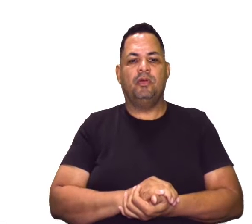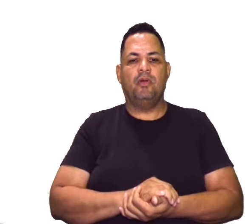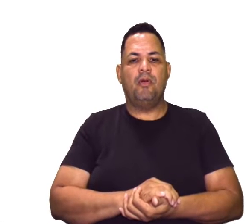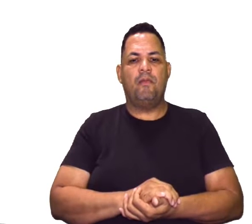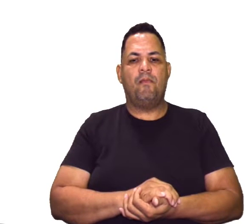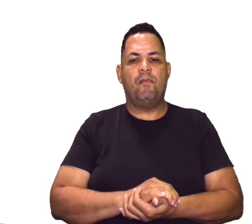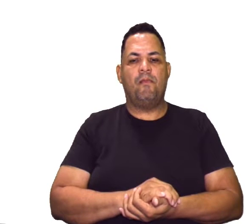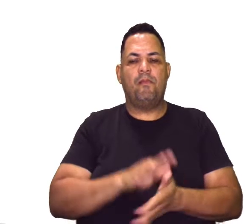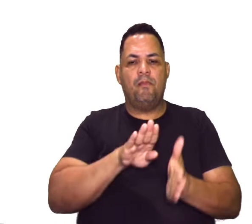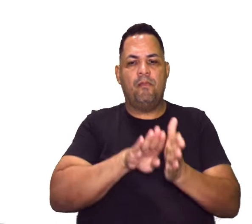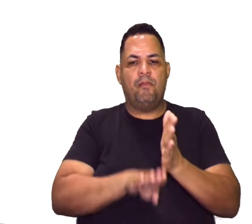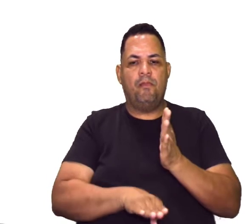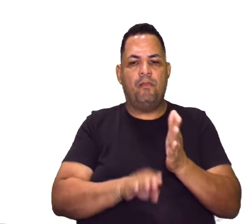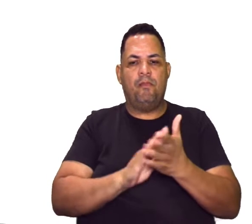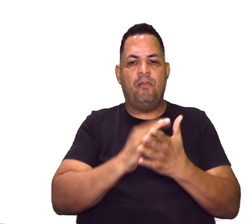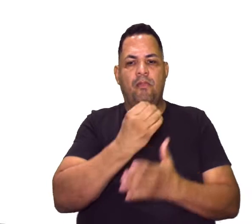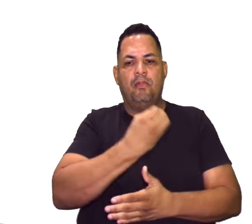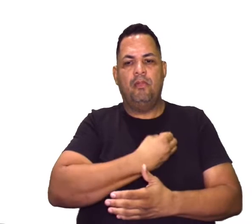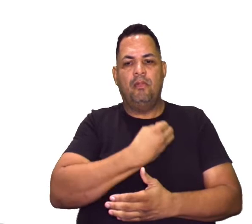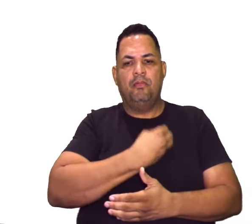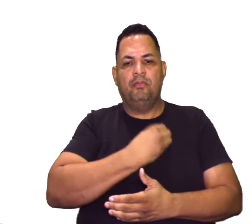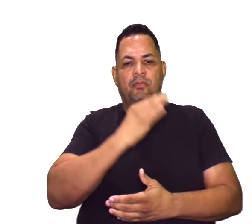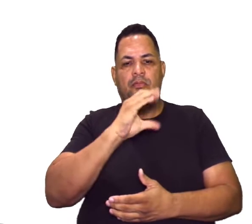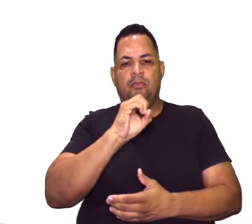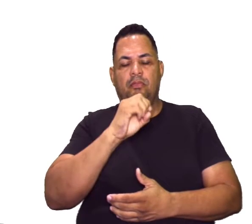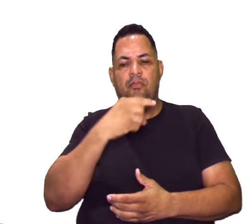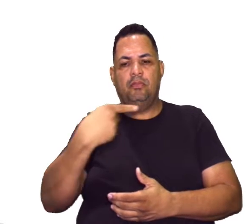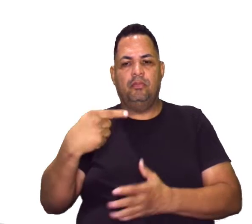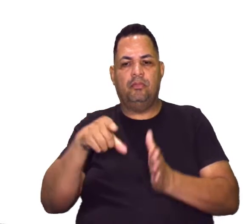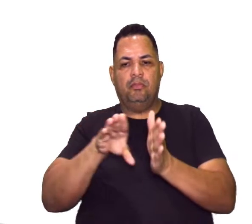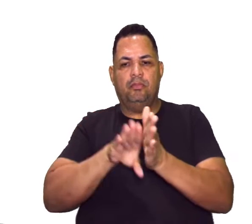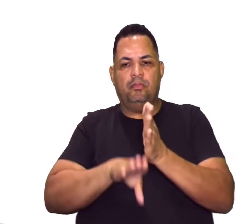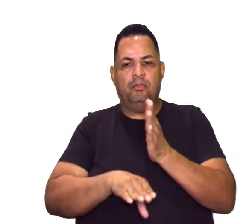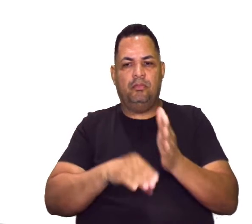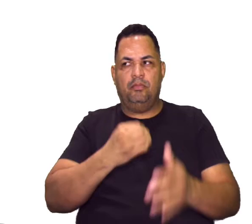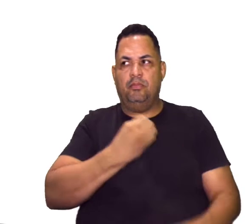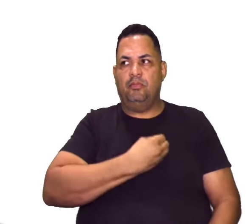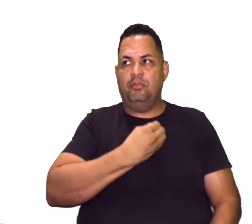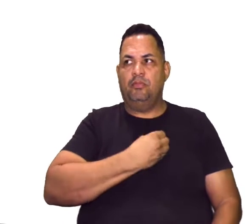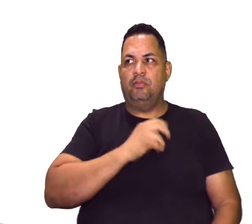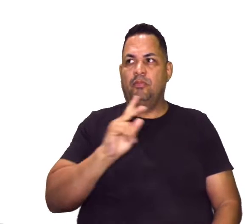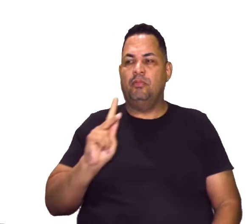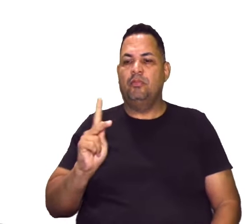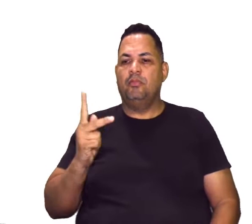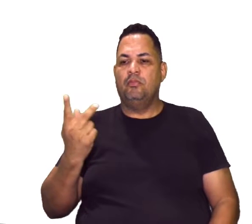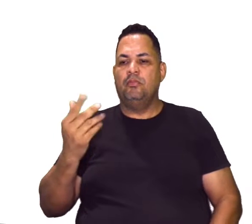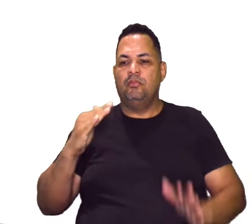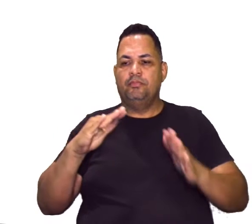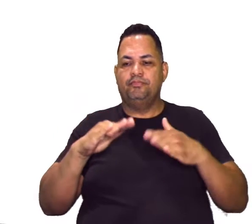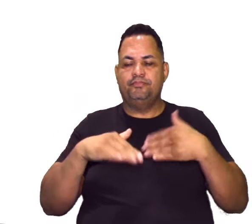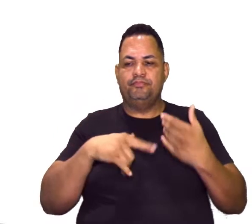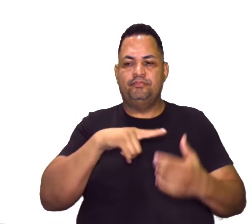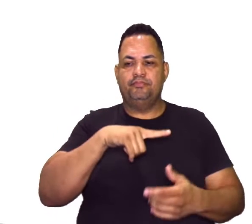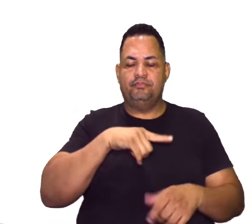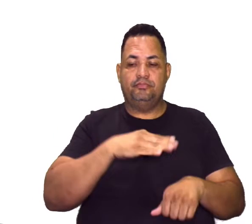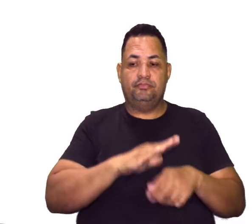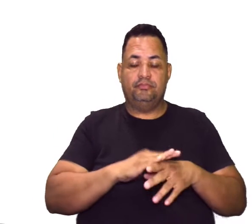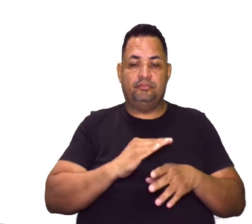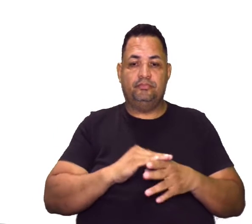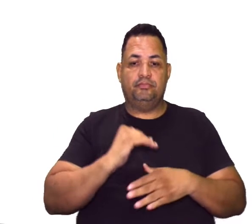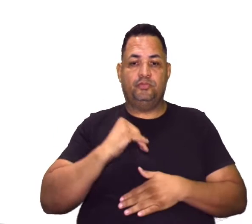tira, subtraindo o número de oxigênio menos o número de H. Quanto maior for